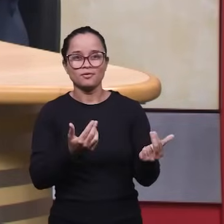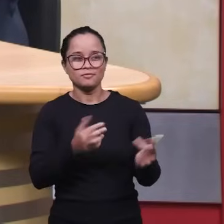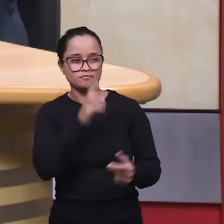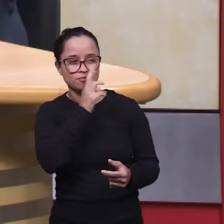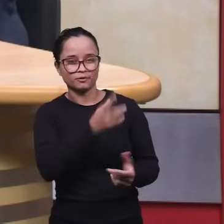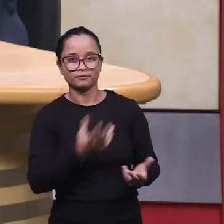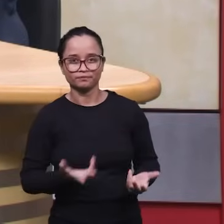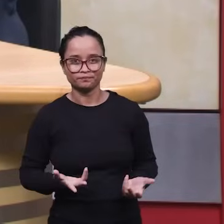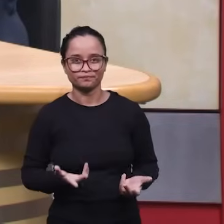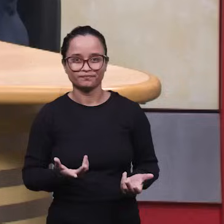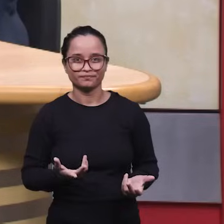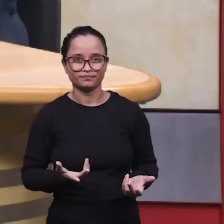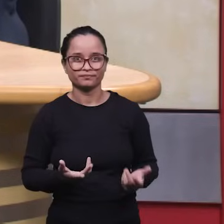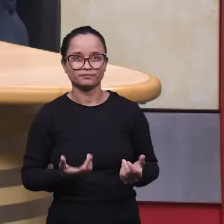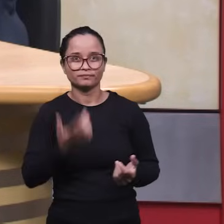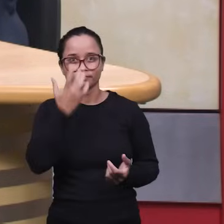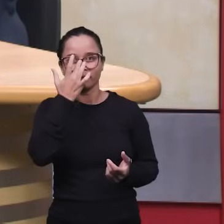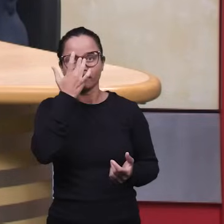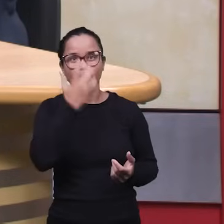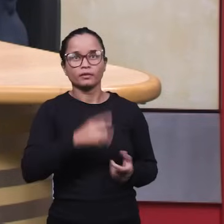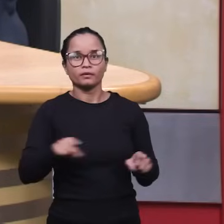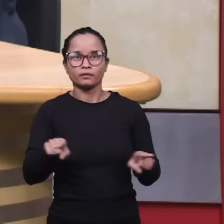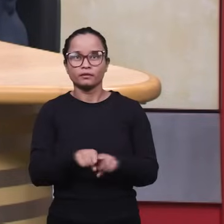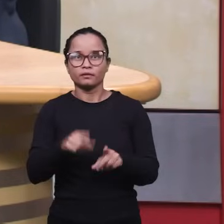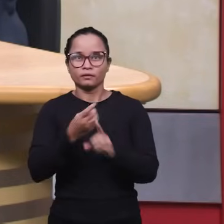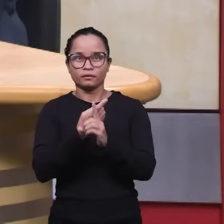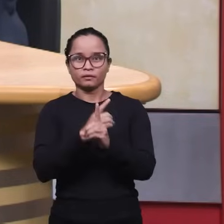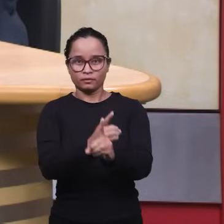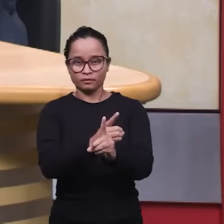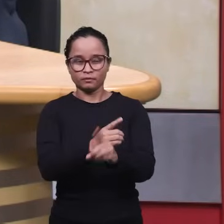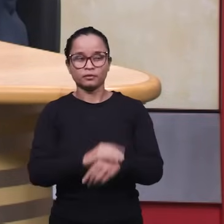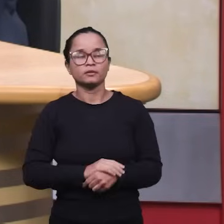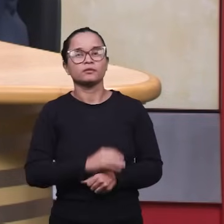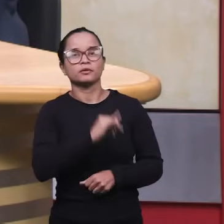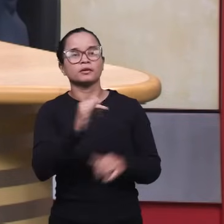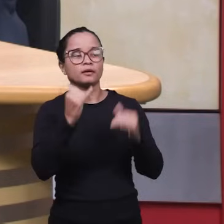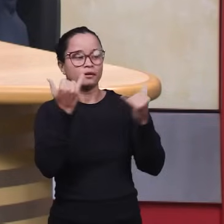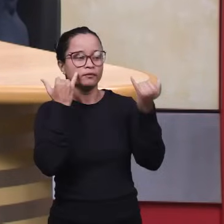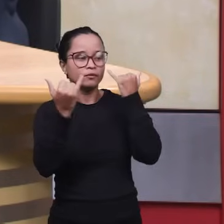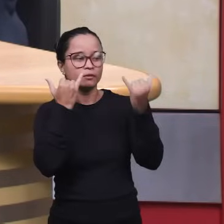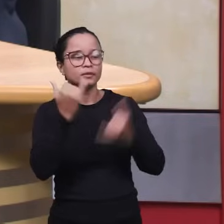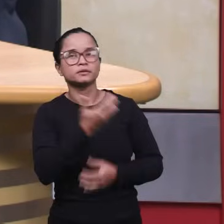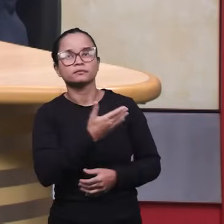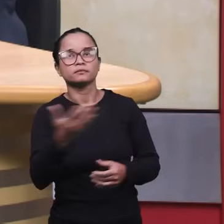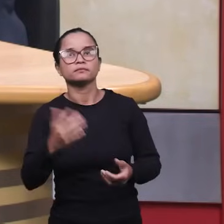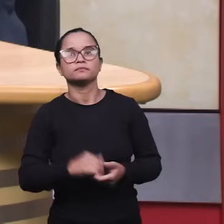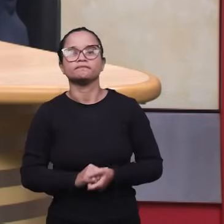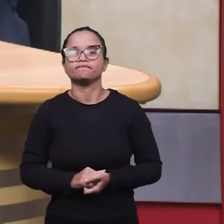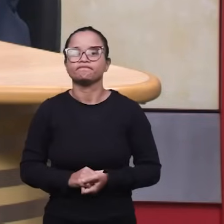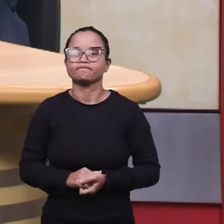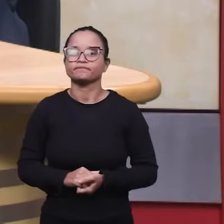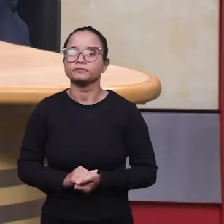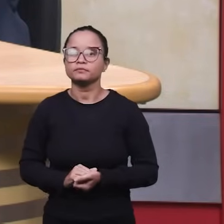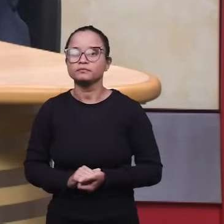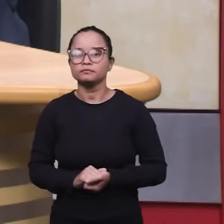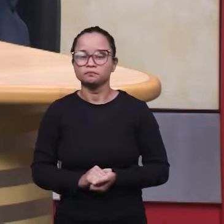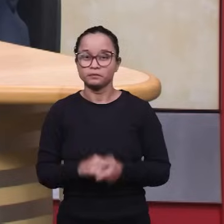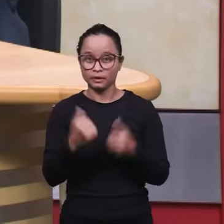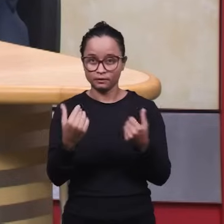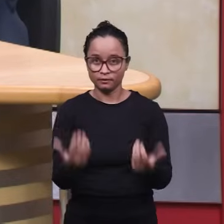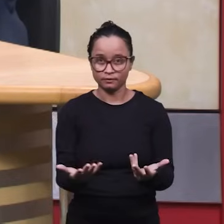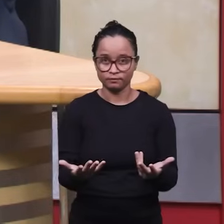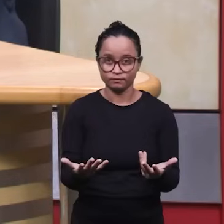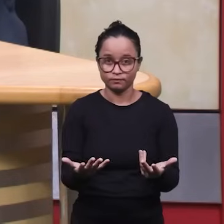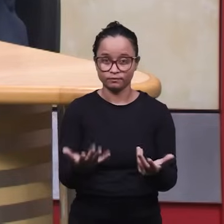veja, ele falou para os discípulos dele quando a notícia chegou então, do convite. Exatamente. Então veja,